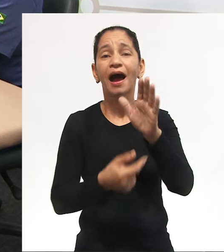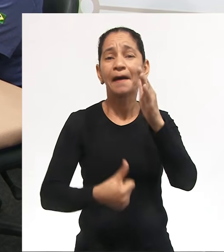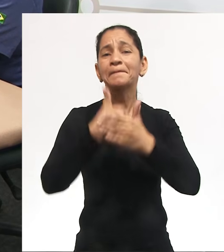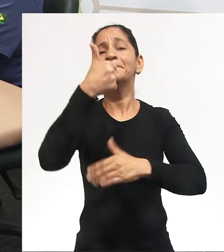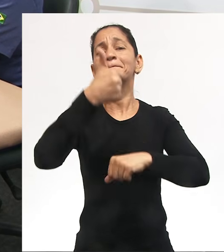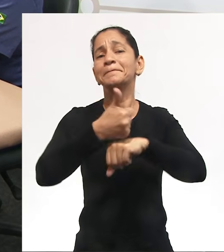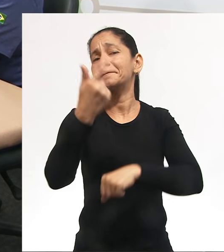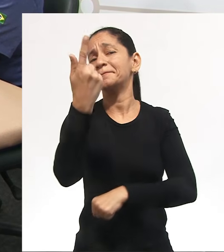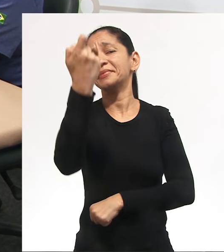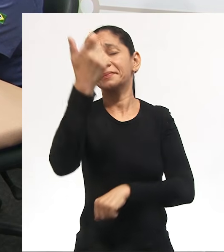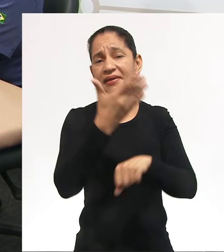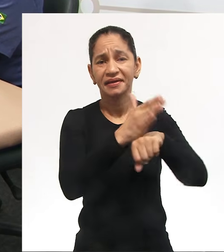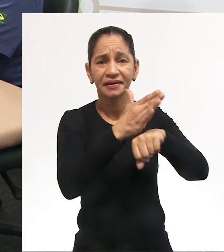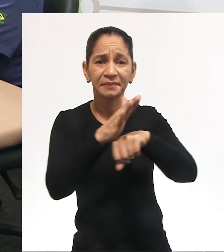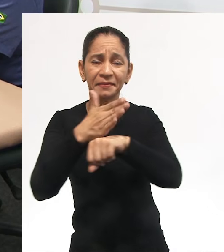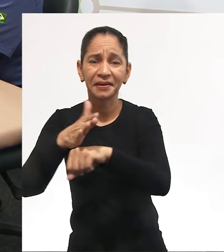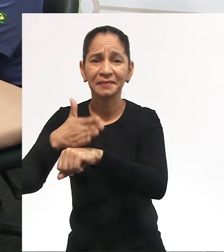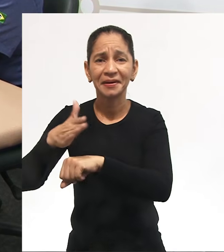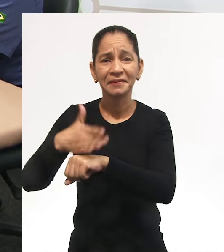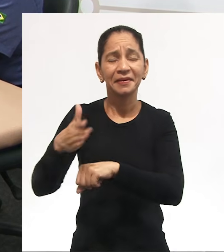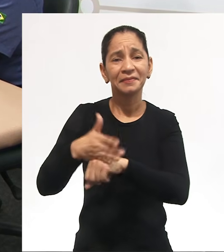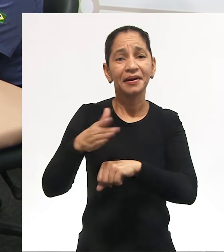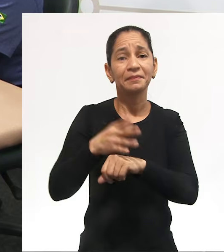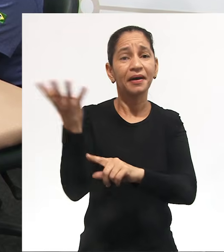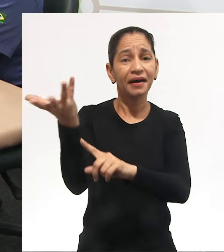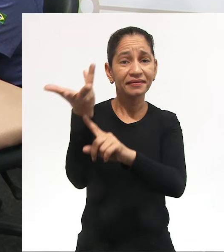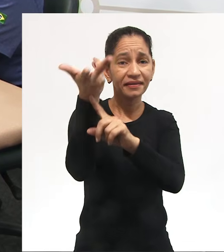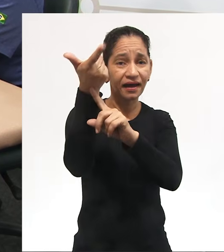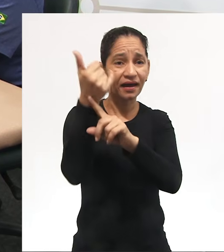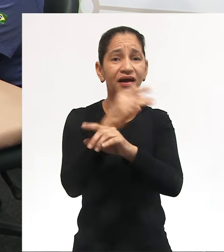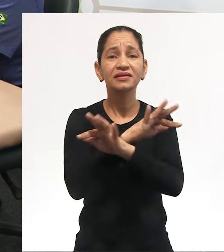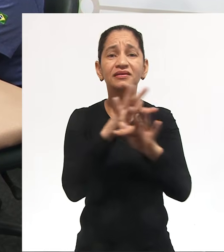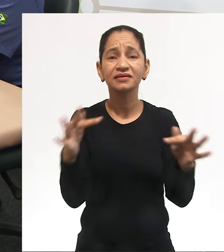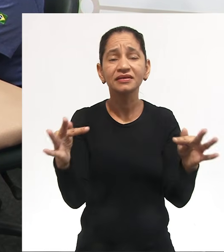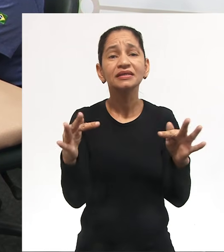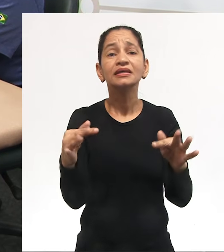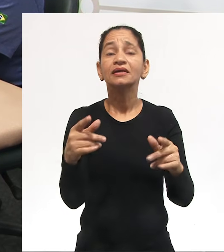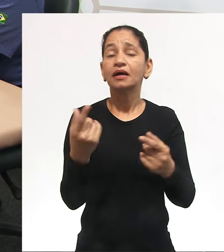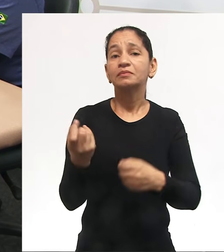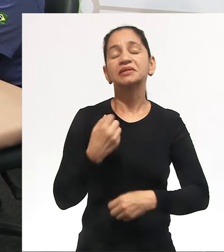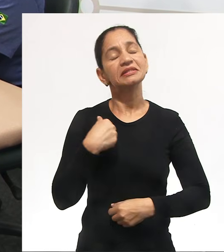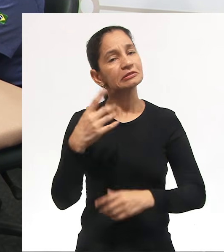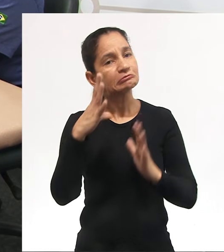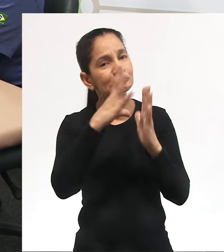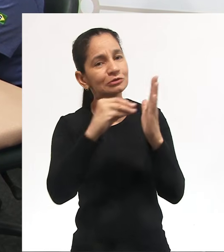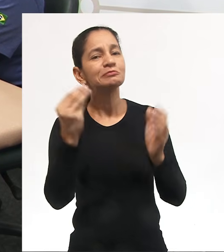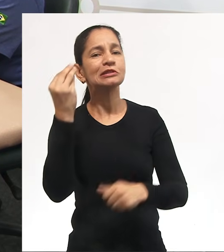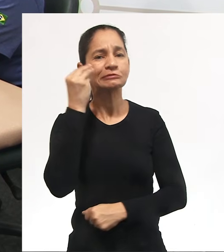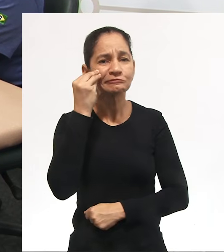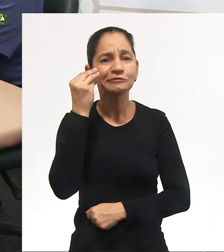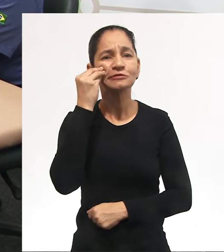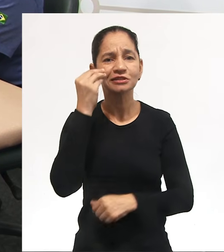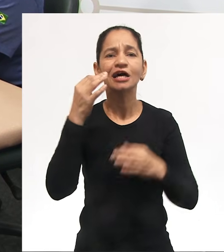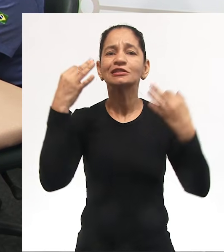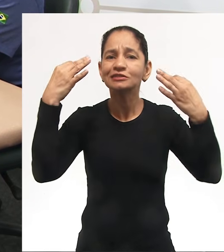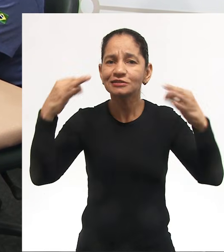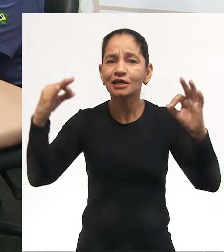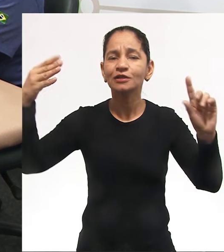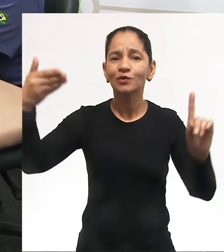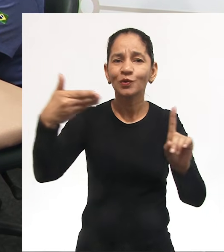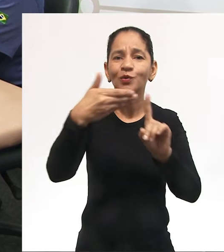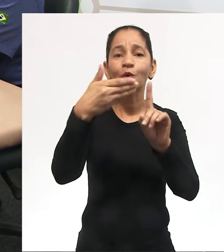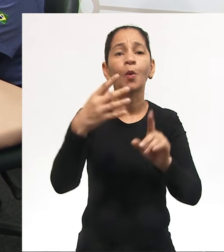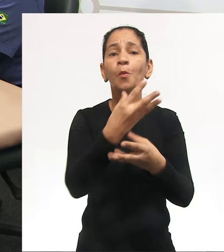para socializar as suas uhum, práticas. uhum. Isso é muito importante, que você, além de nos inspirar aqui neste